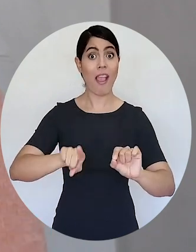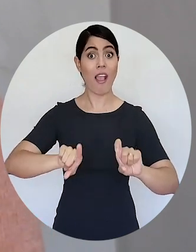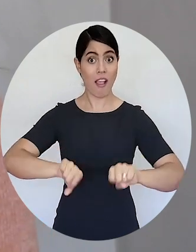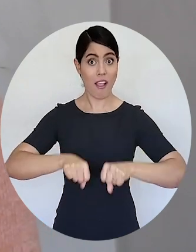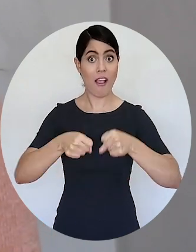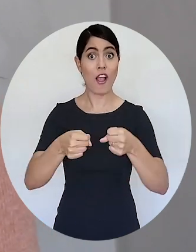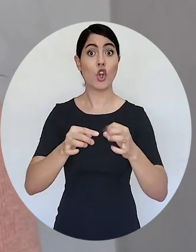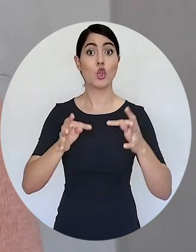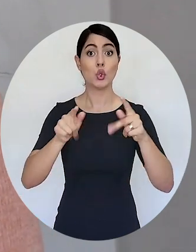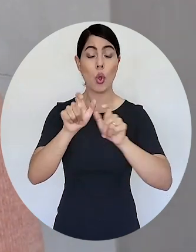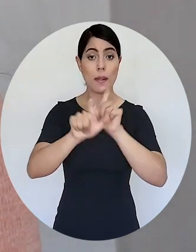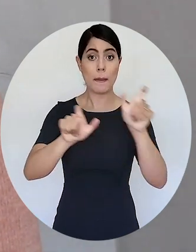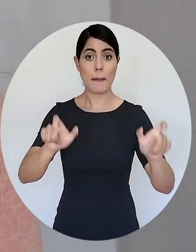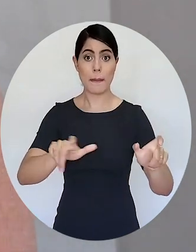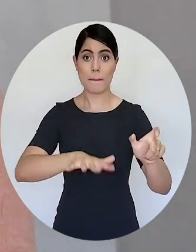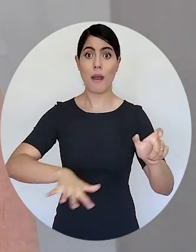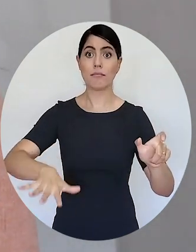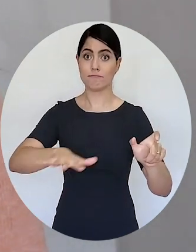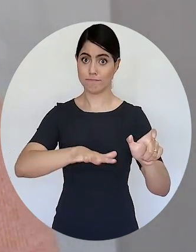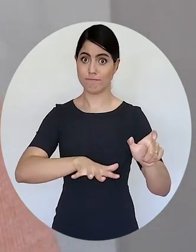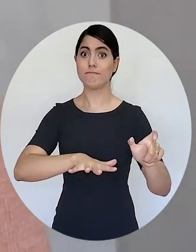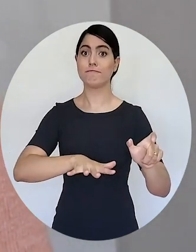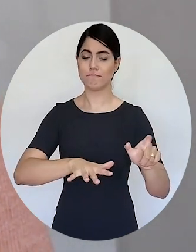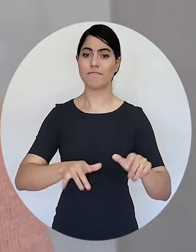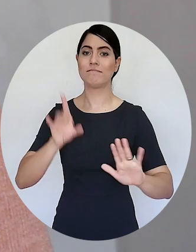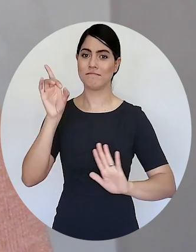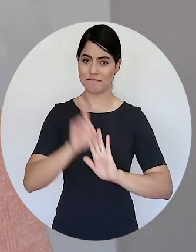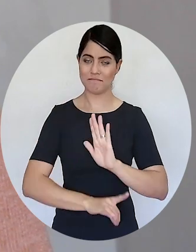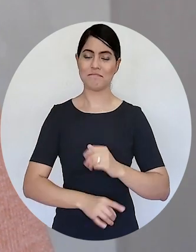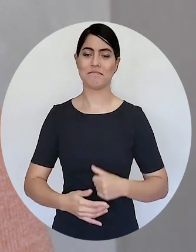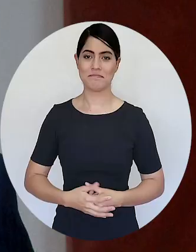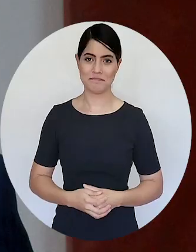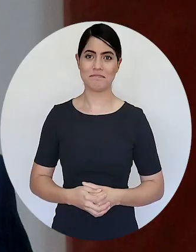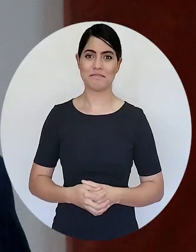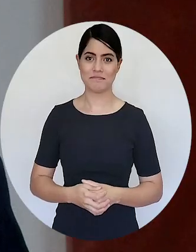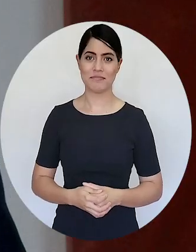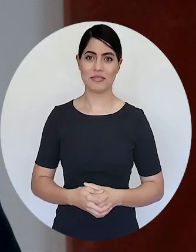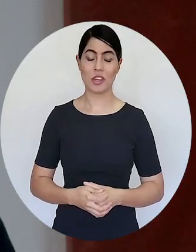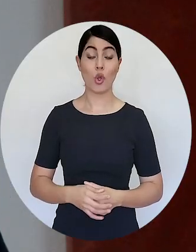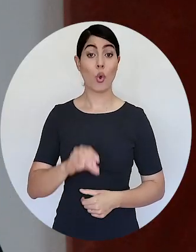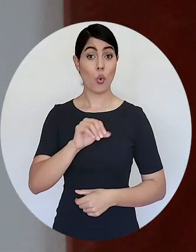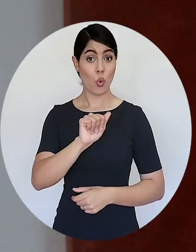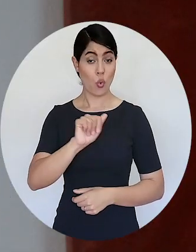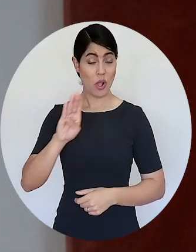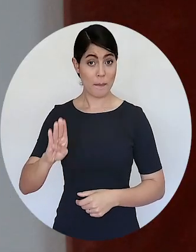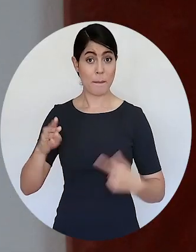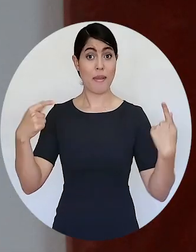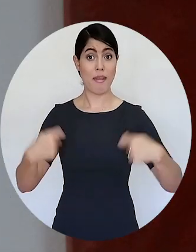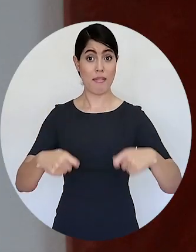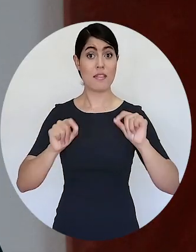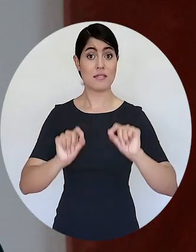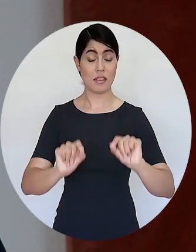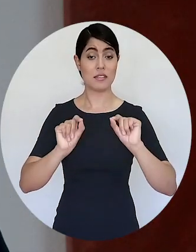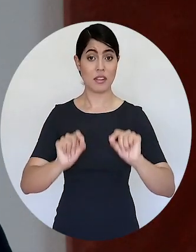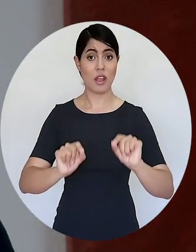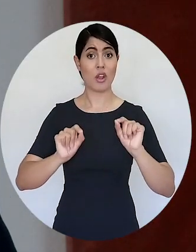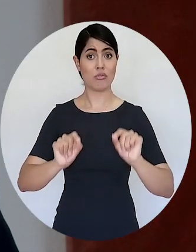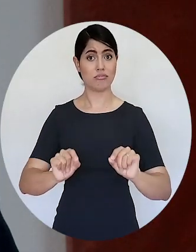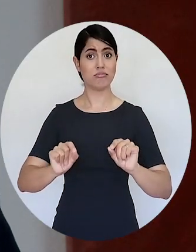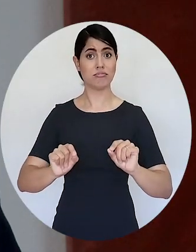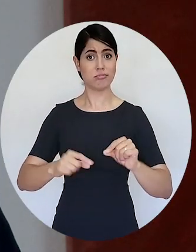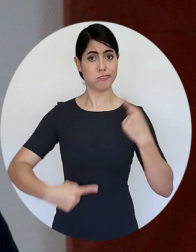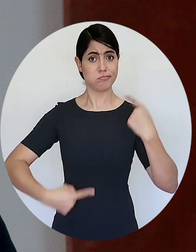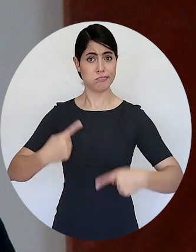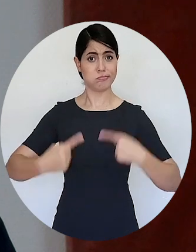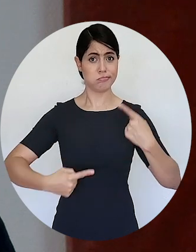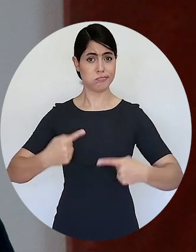Brasil, um dever de todo o sistema com a advocacia brasileira. A Ordem dos Advogados do Brasil precisa